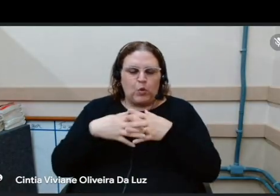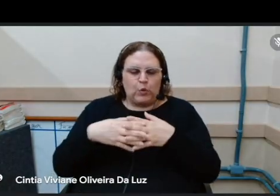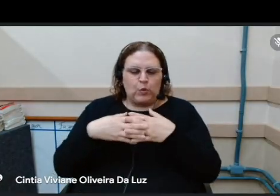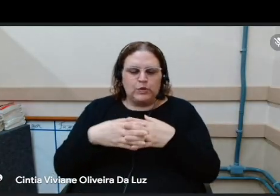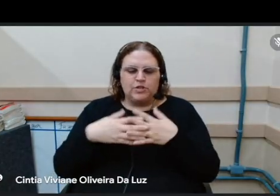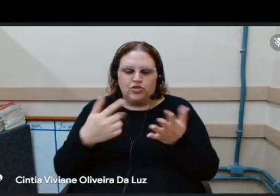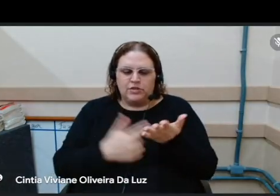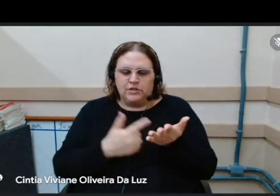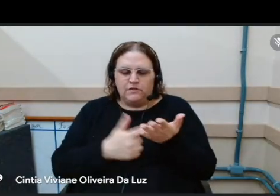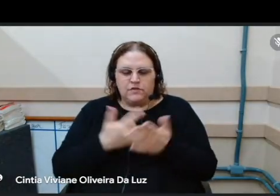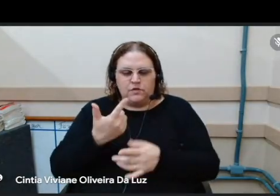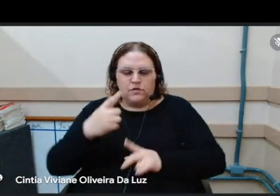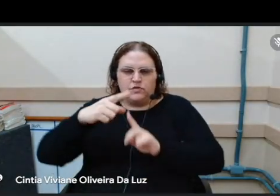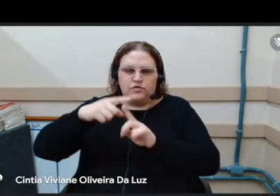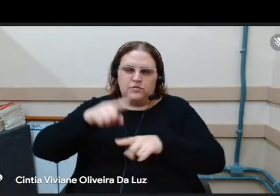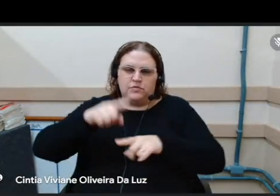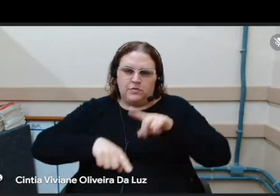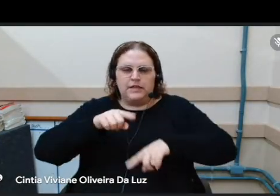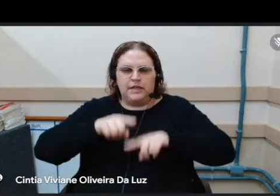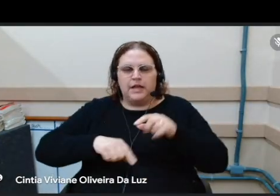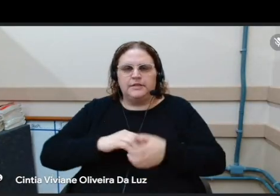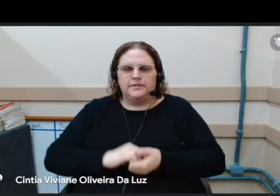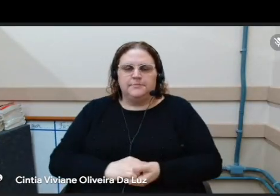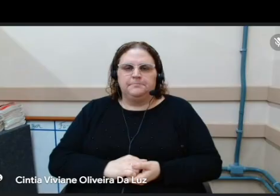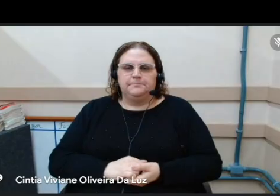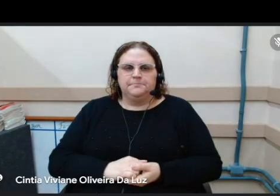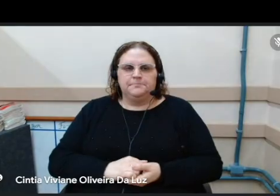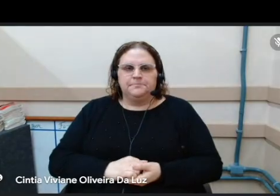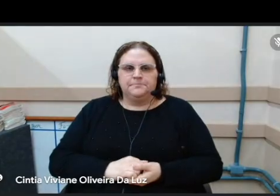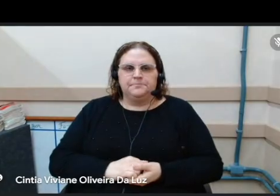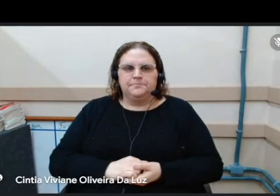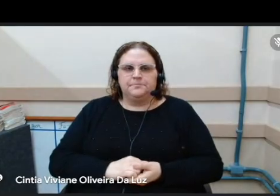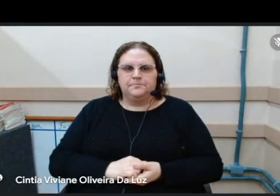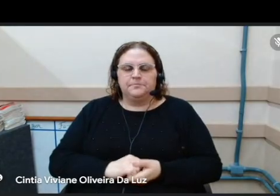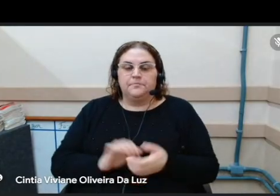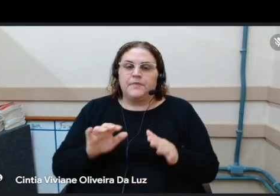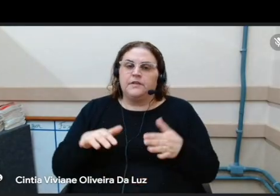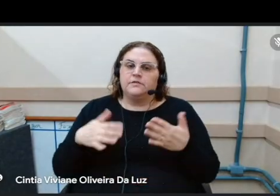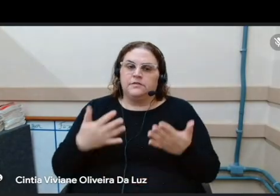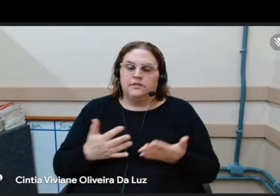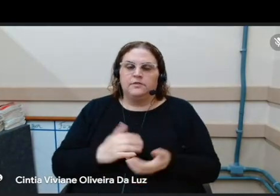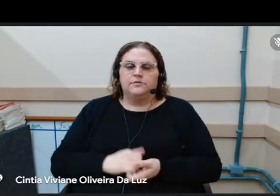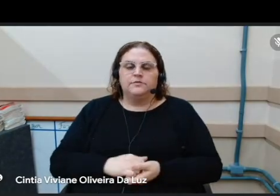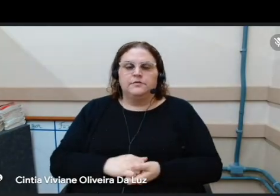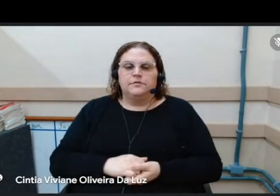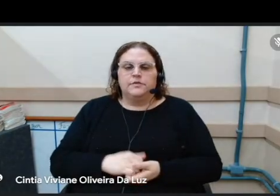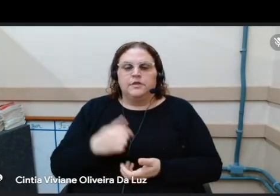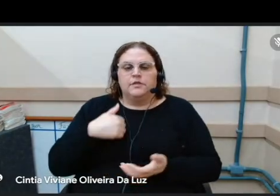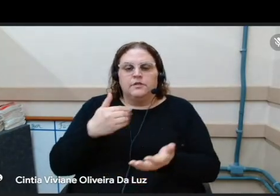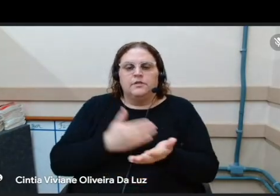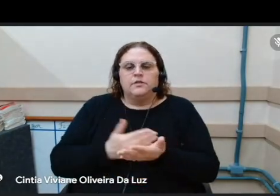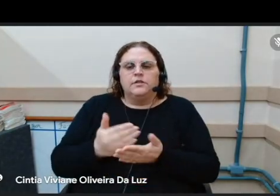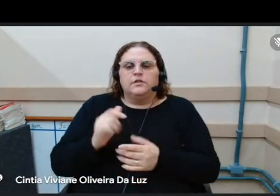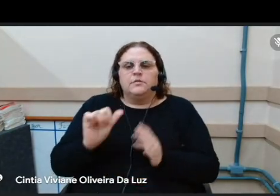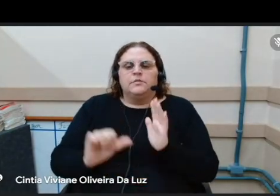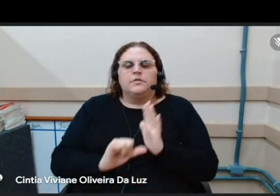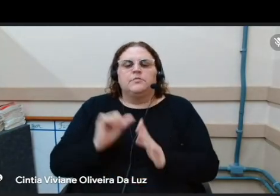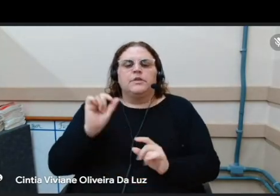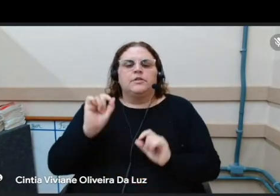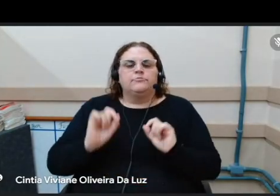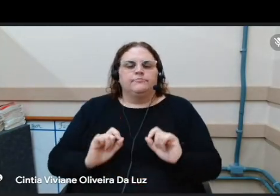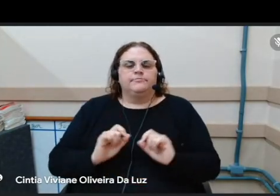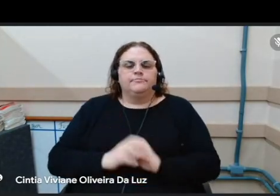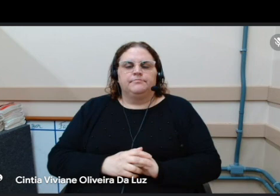outros materiais eh então assim começo primeiro